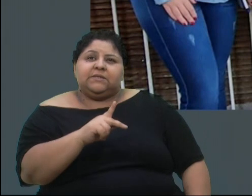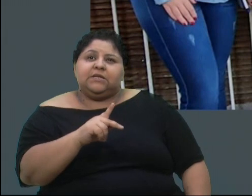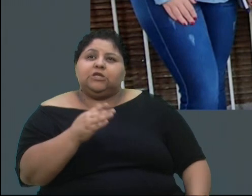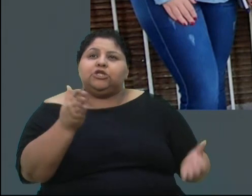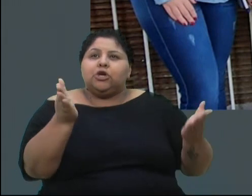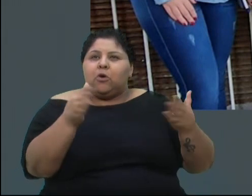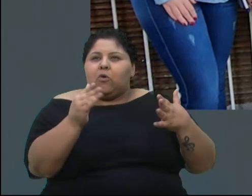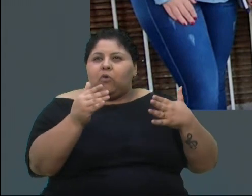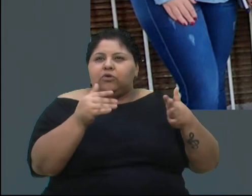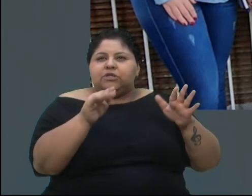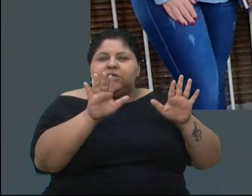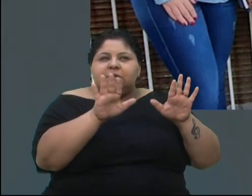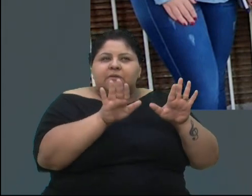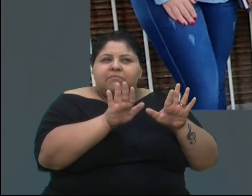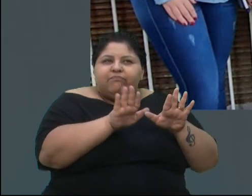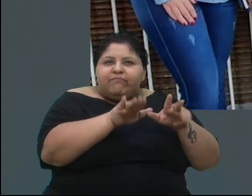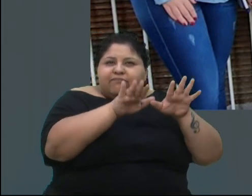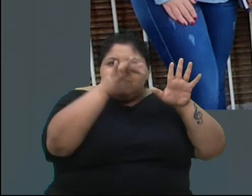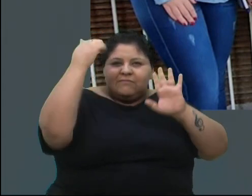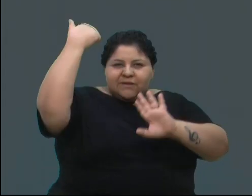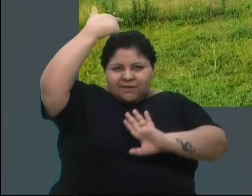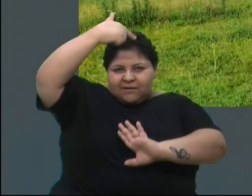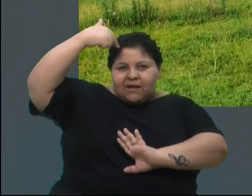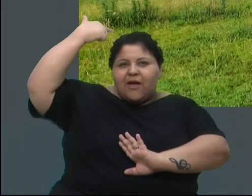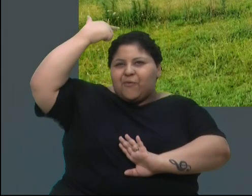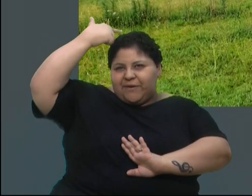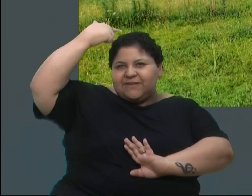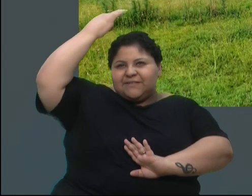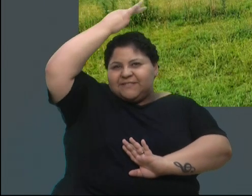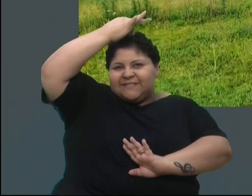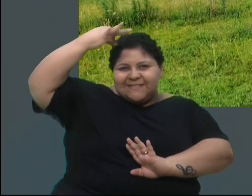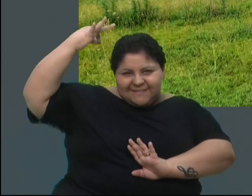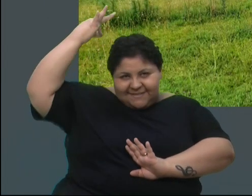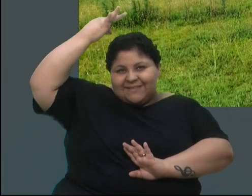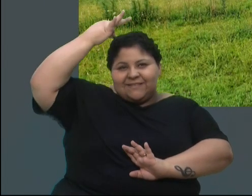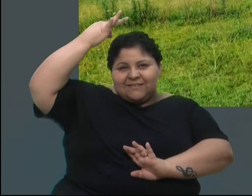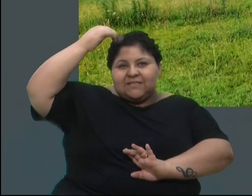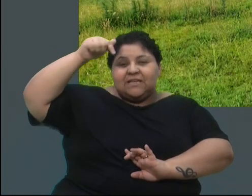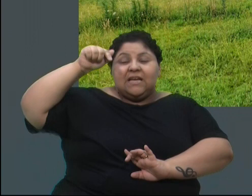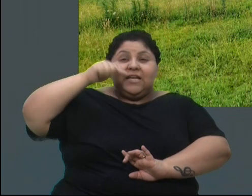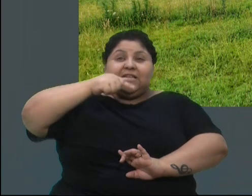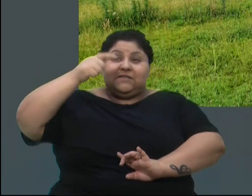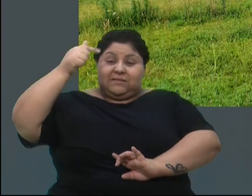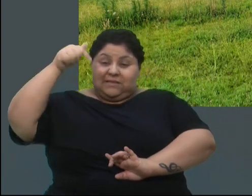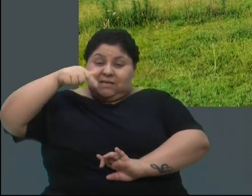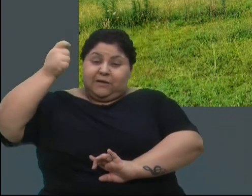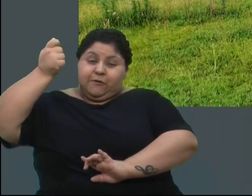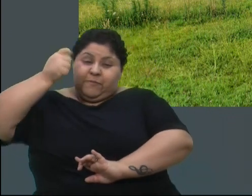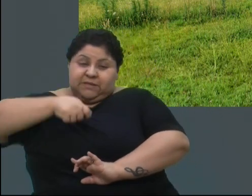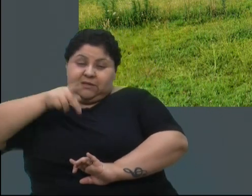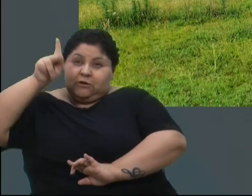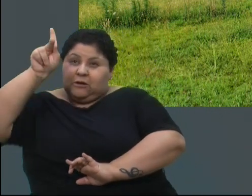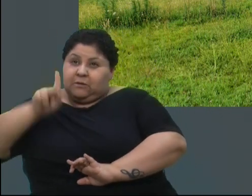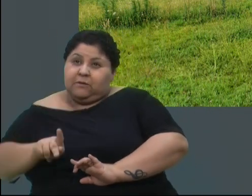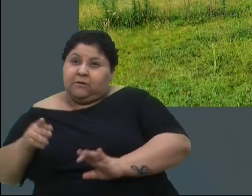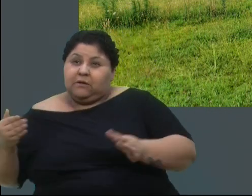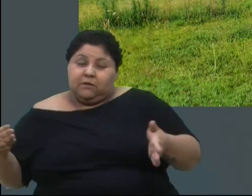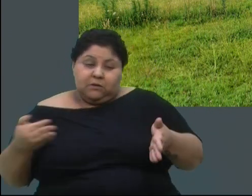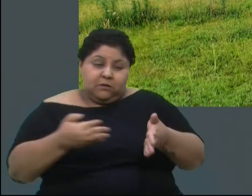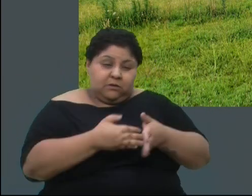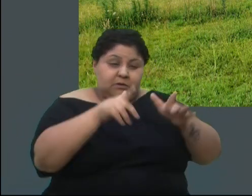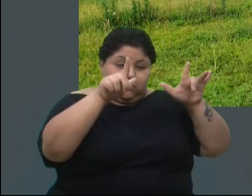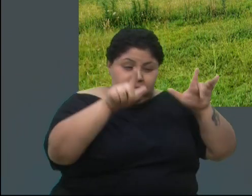eles não levaram para o lado político, foram eficazes, é isso que a gente precisa, pessoas eficazes nos